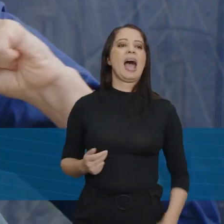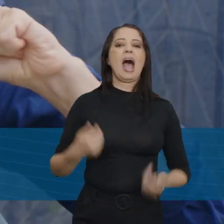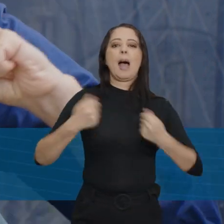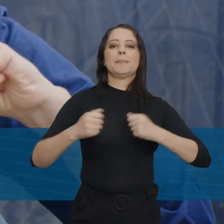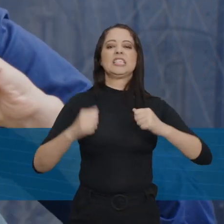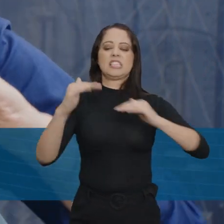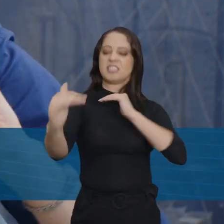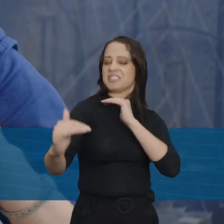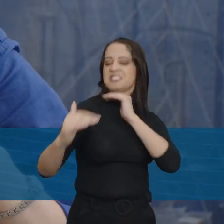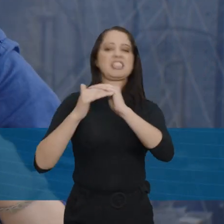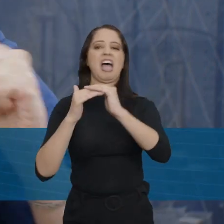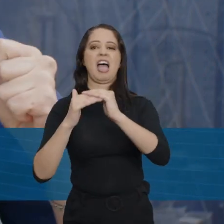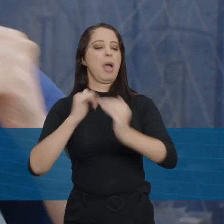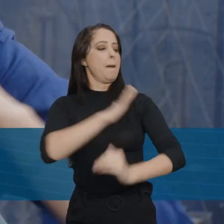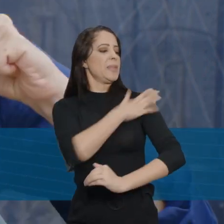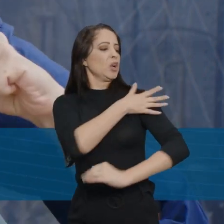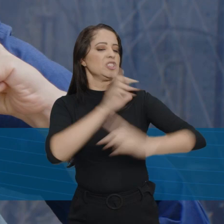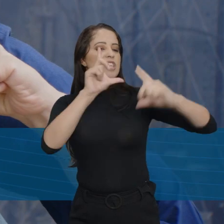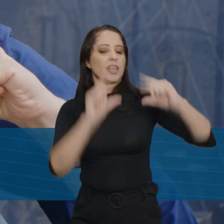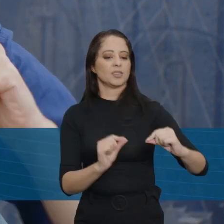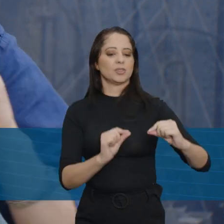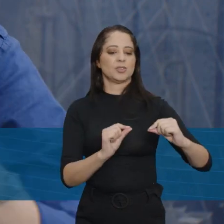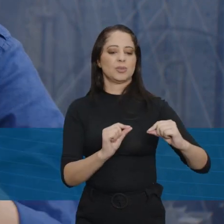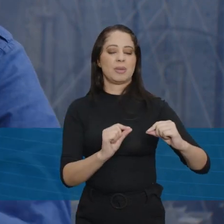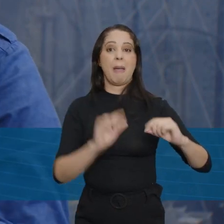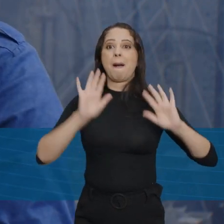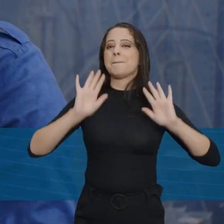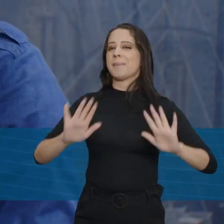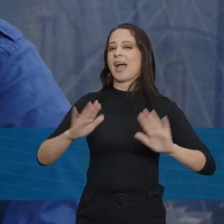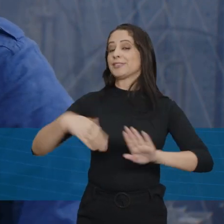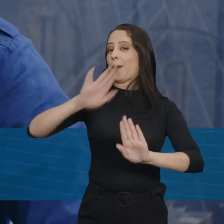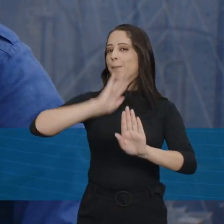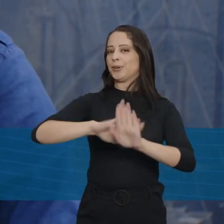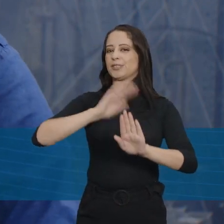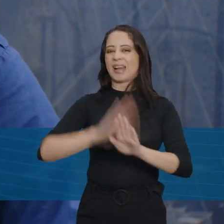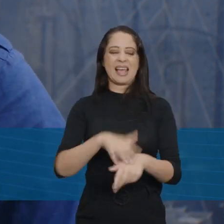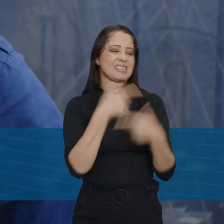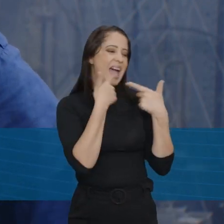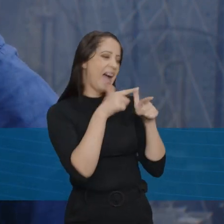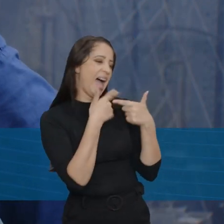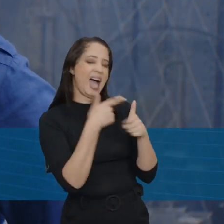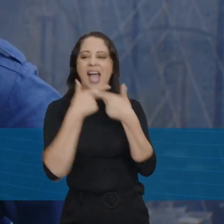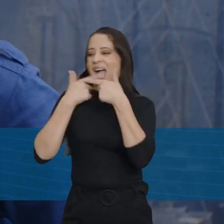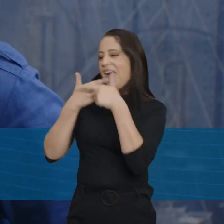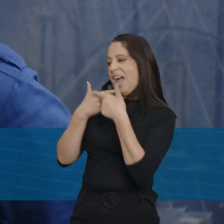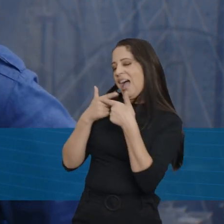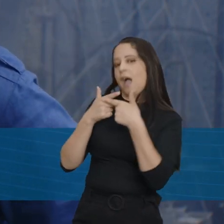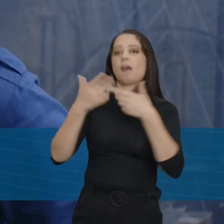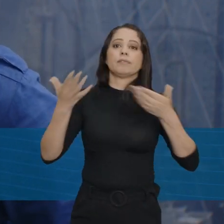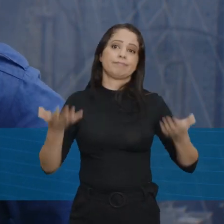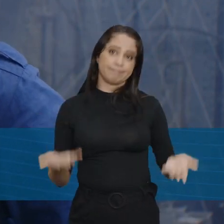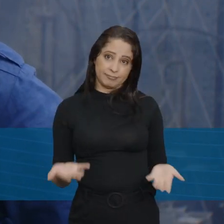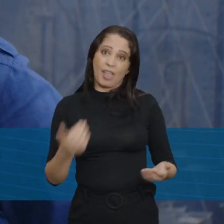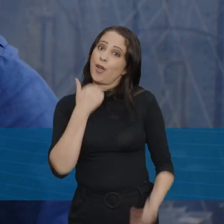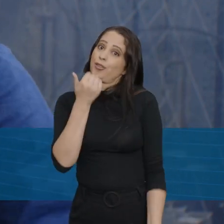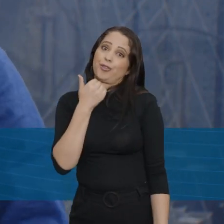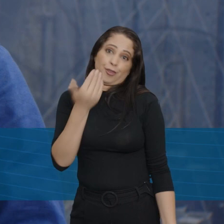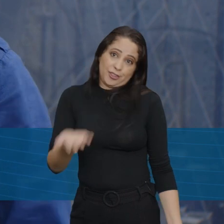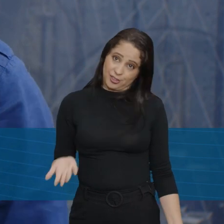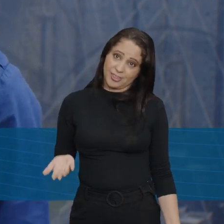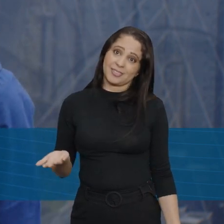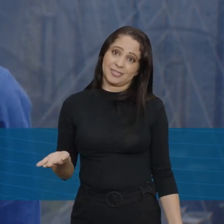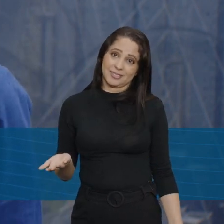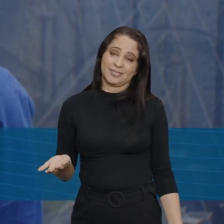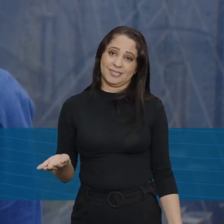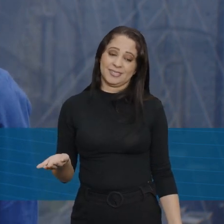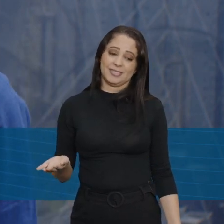combater a desigualdade, a gente tem que combater o preconceito, mas eu tiro sarro do amigo do lado. Eu faço bullying com um